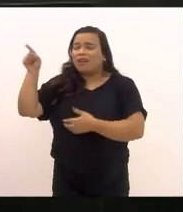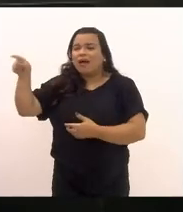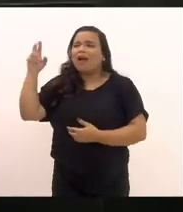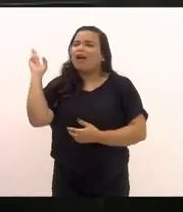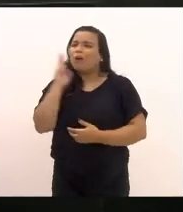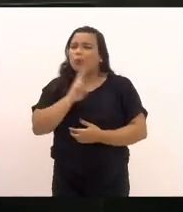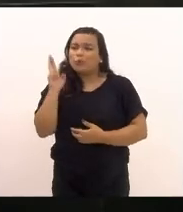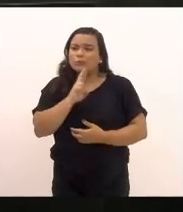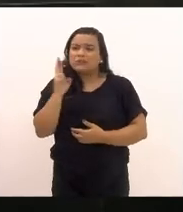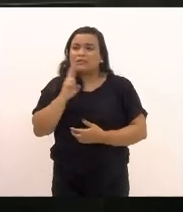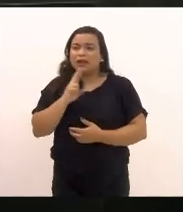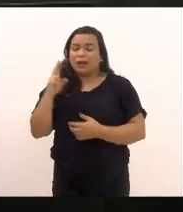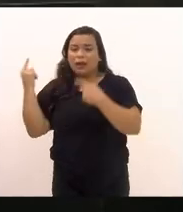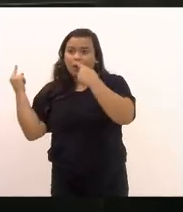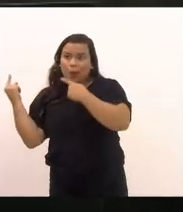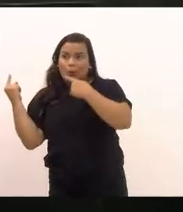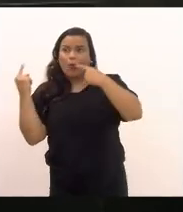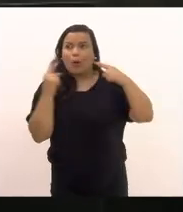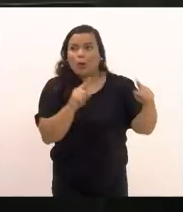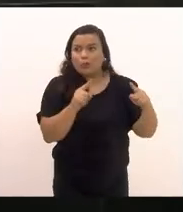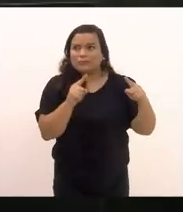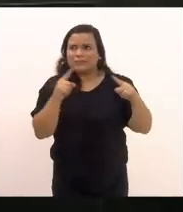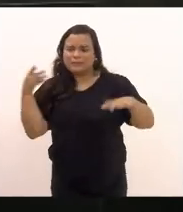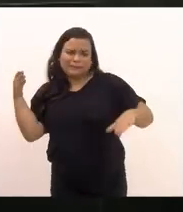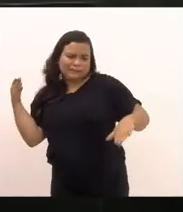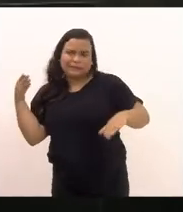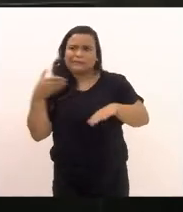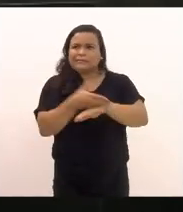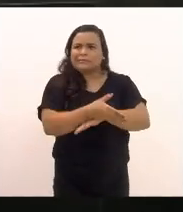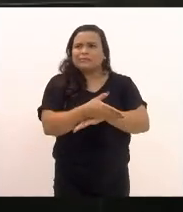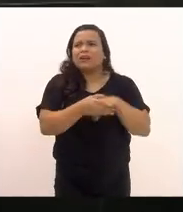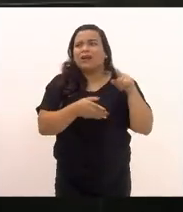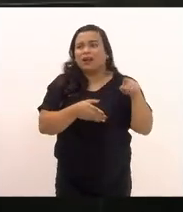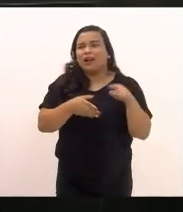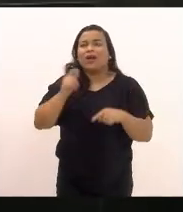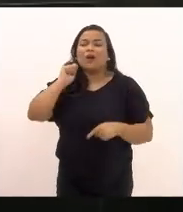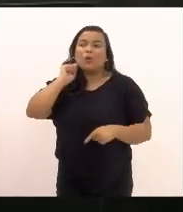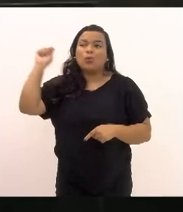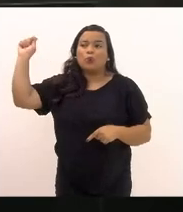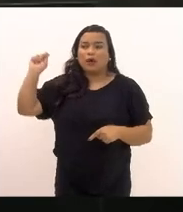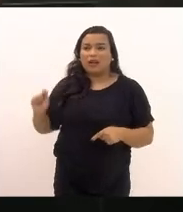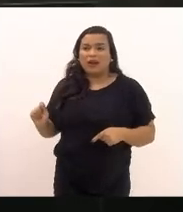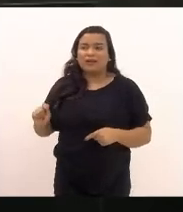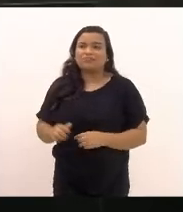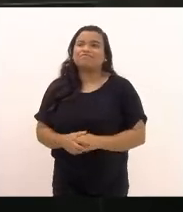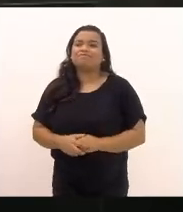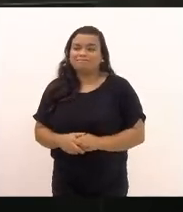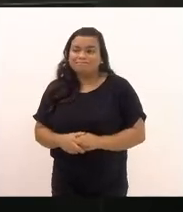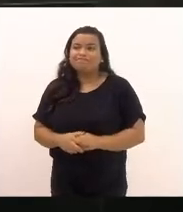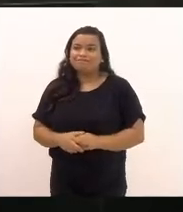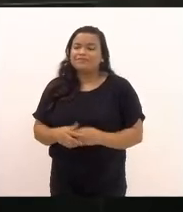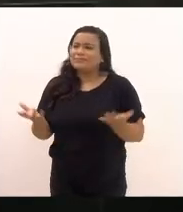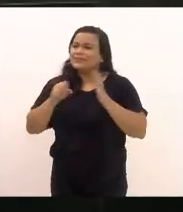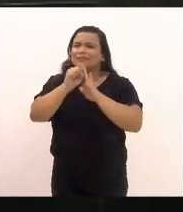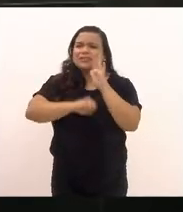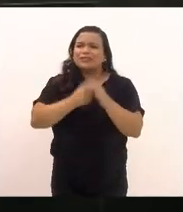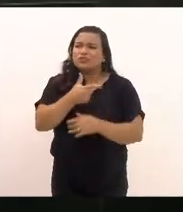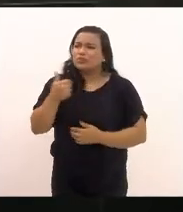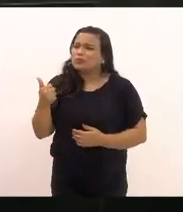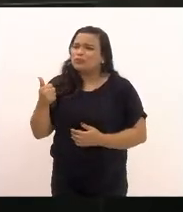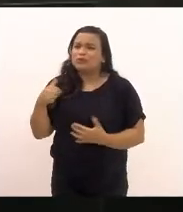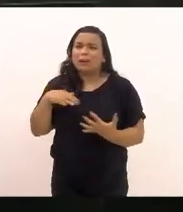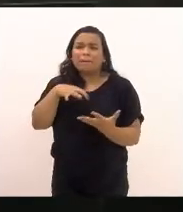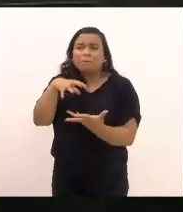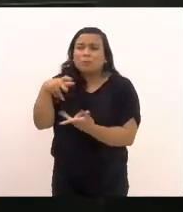de atacar, né, bombardear a Ucrânia. Eu quero dizer que, em pleno século XXI, com o mundo